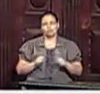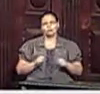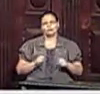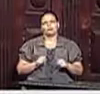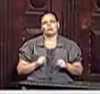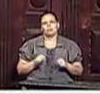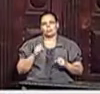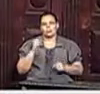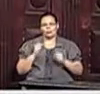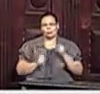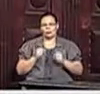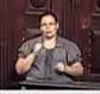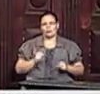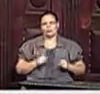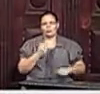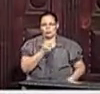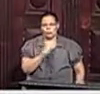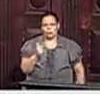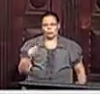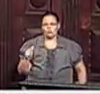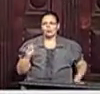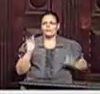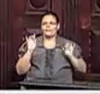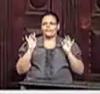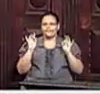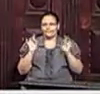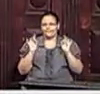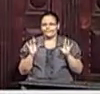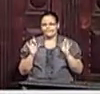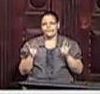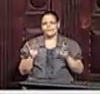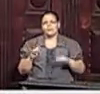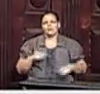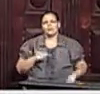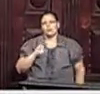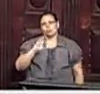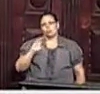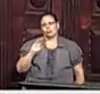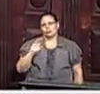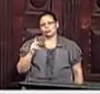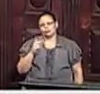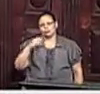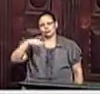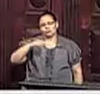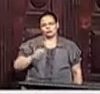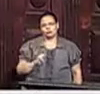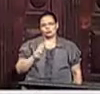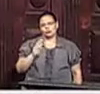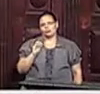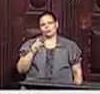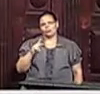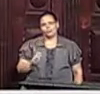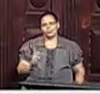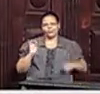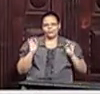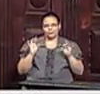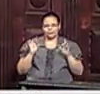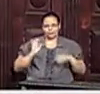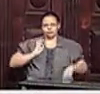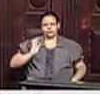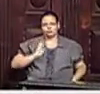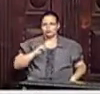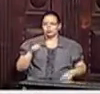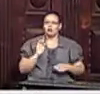quadros extras, seja das polícias especiais, choque, BOPE ou de outros batalhões, que possam fazer